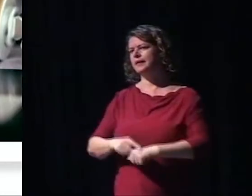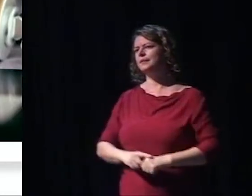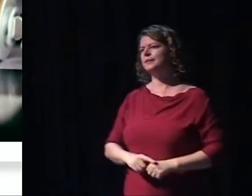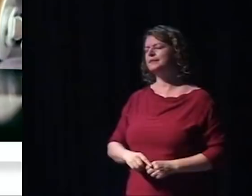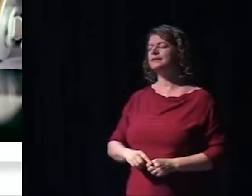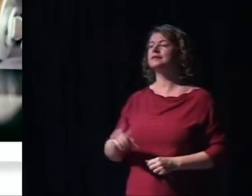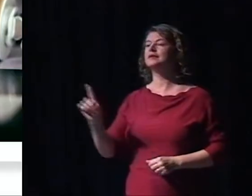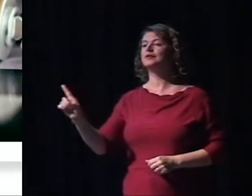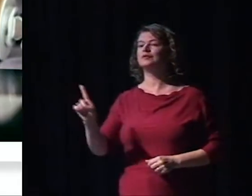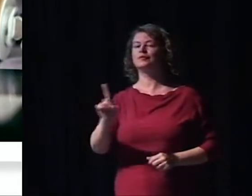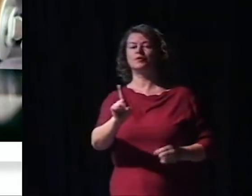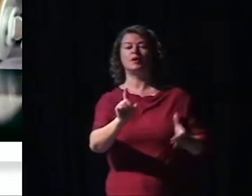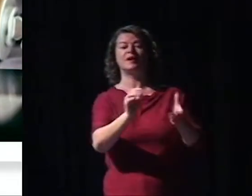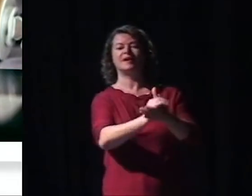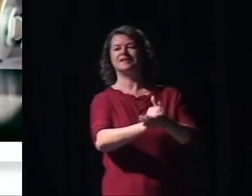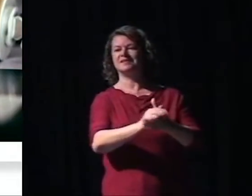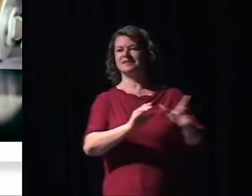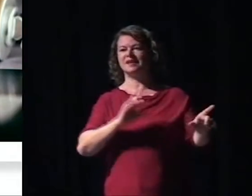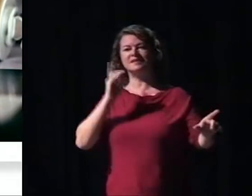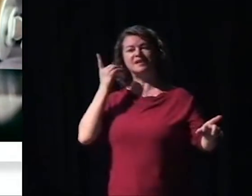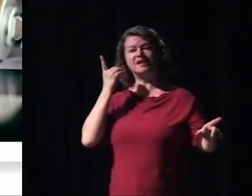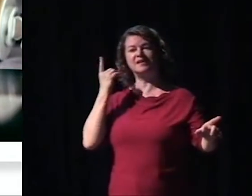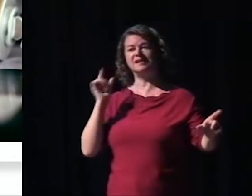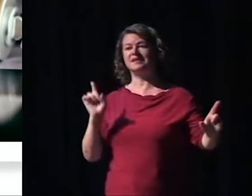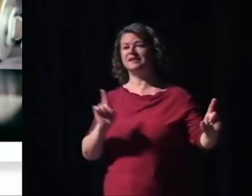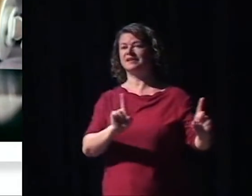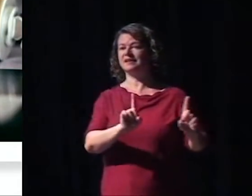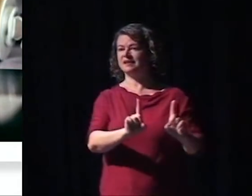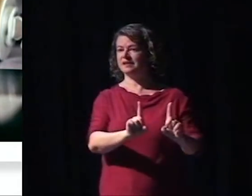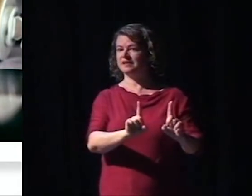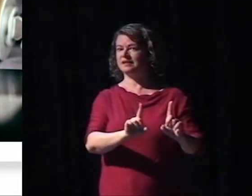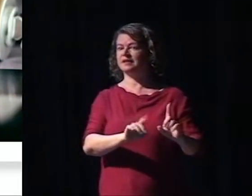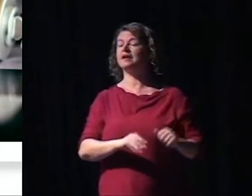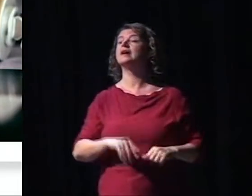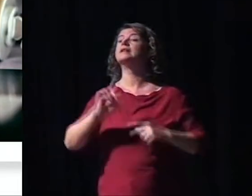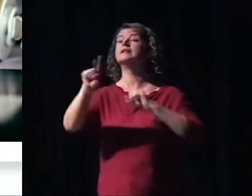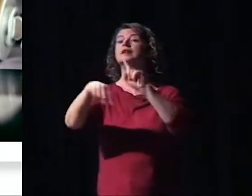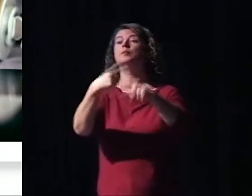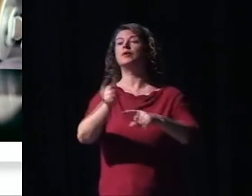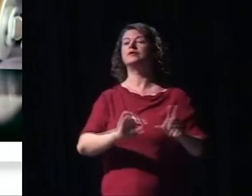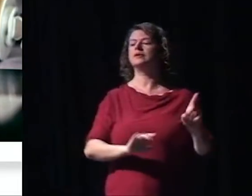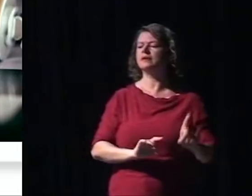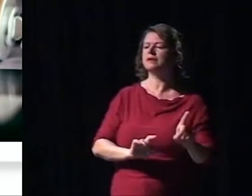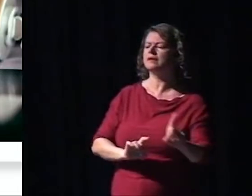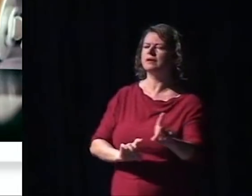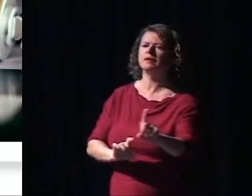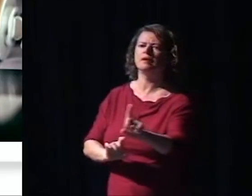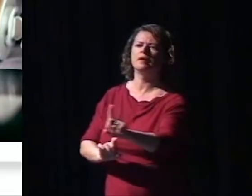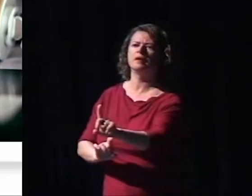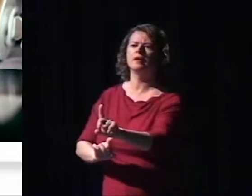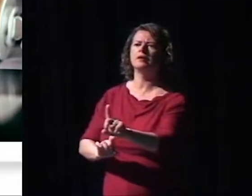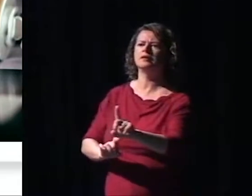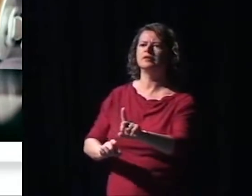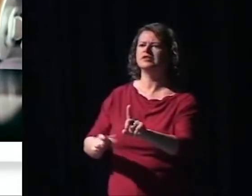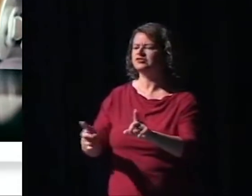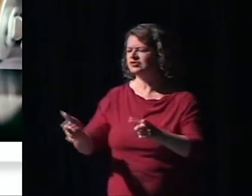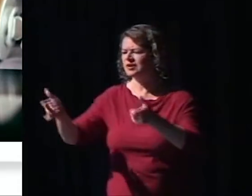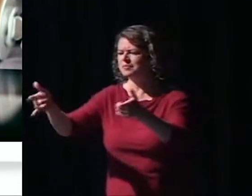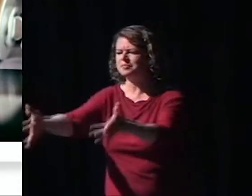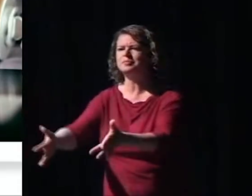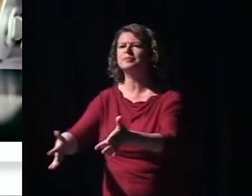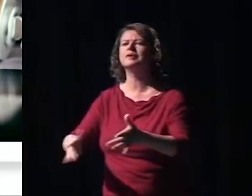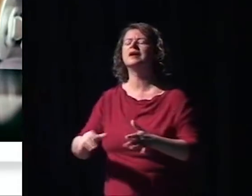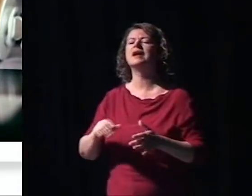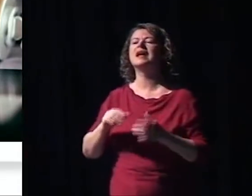ela, Sansão saiu do caminho para olhar o cadáver do leão, e nele havia um enorme enxame de abelhas e